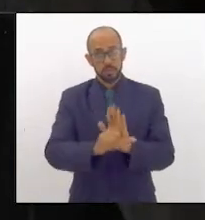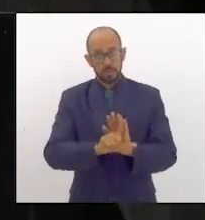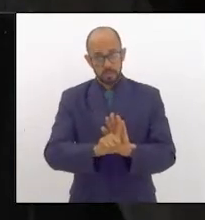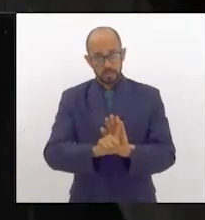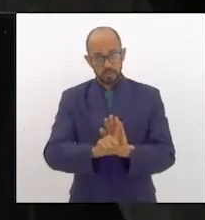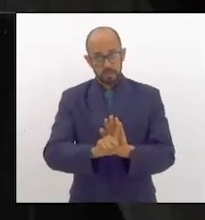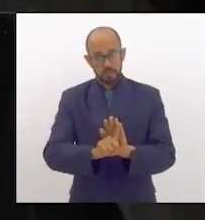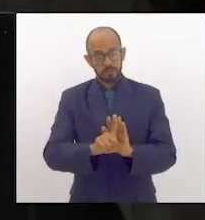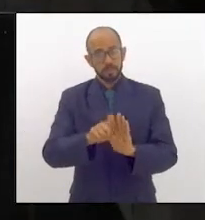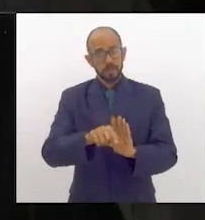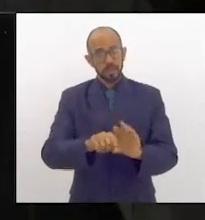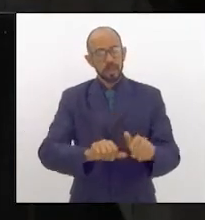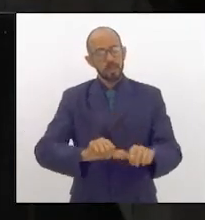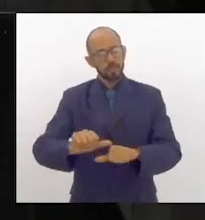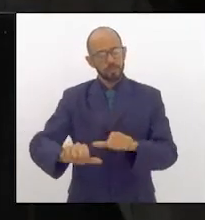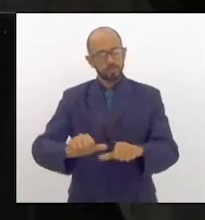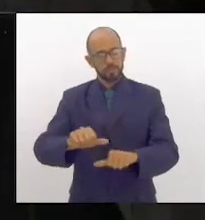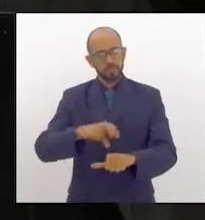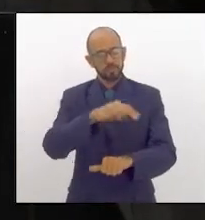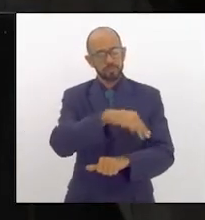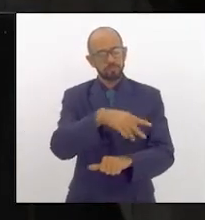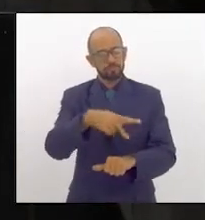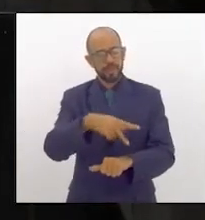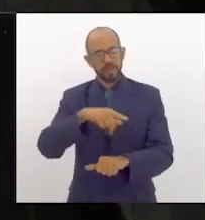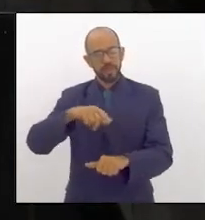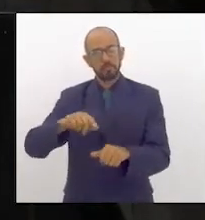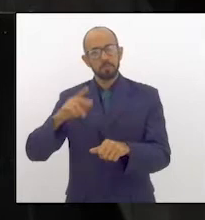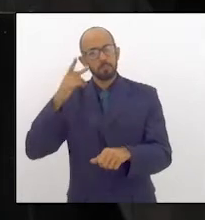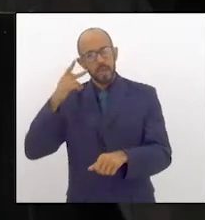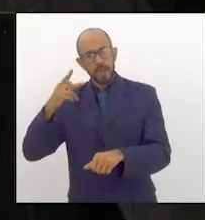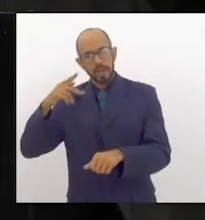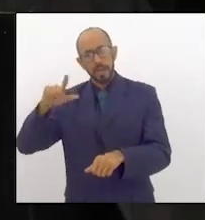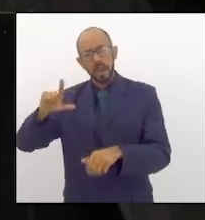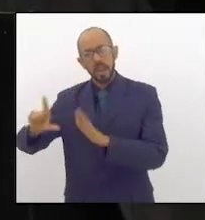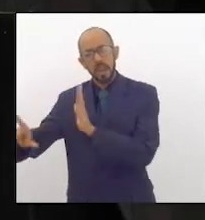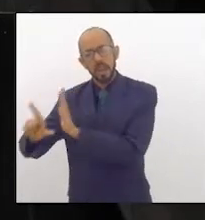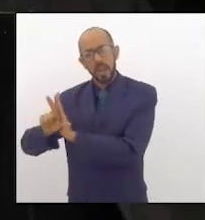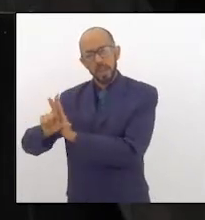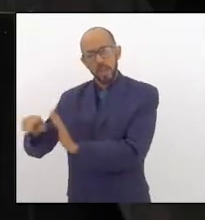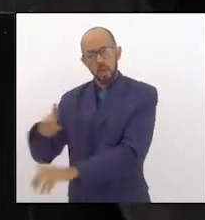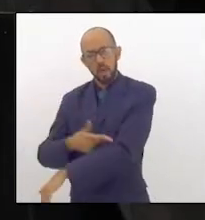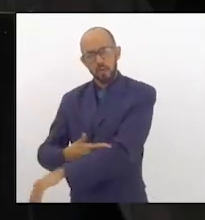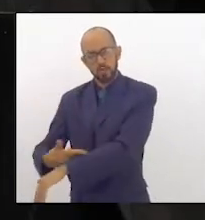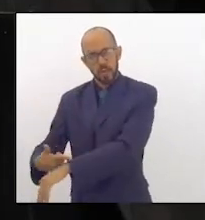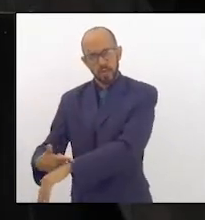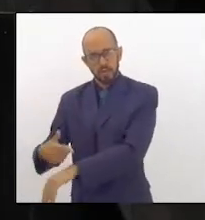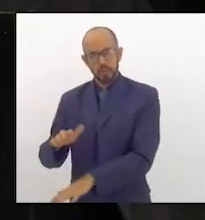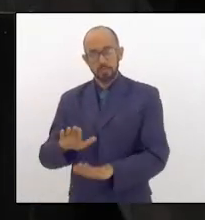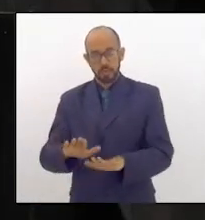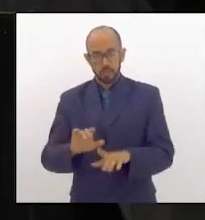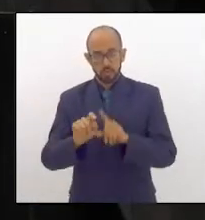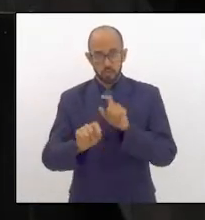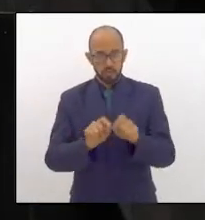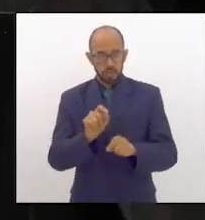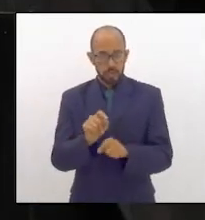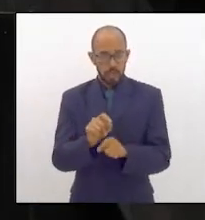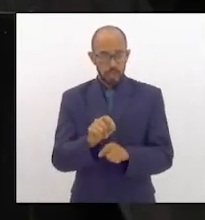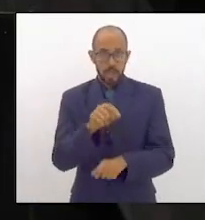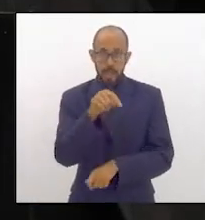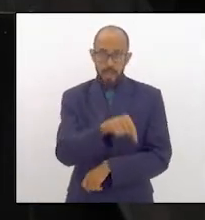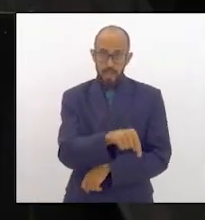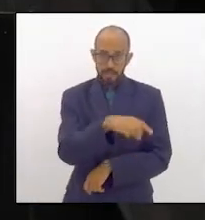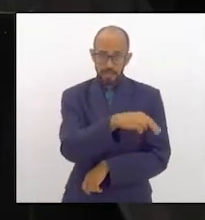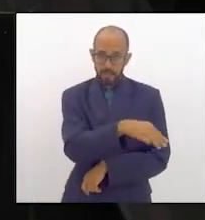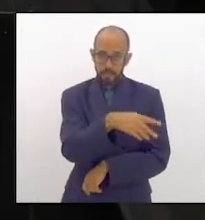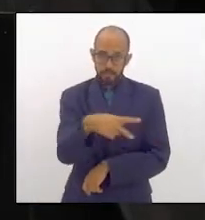projeto de lei de conversão que me diz de medida provisória em lei ordinária pode bem essa medida provisória por si